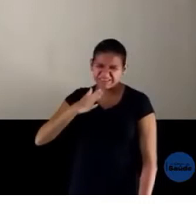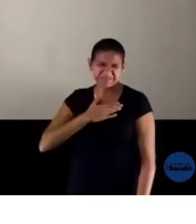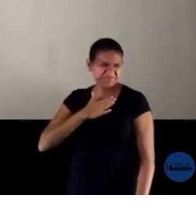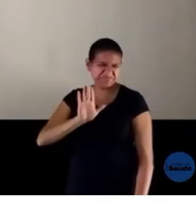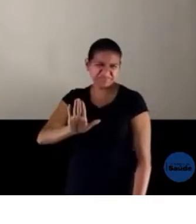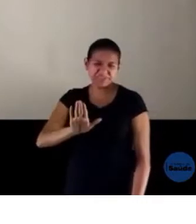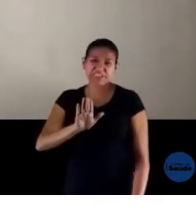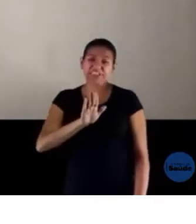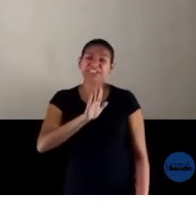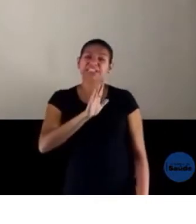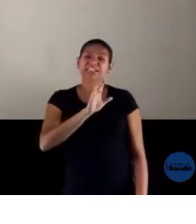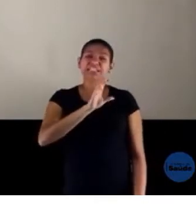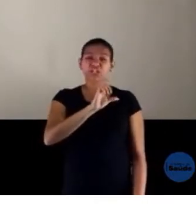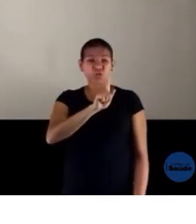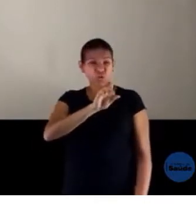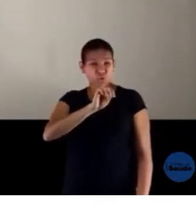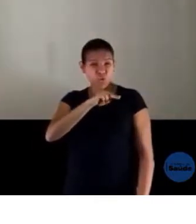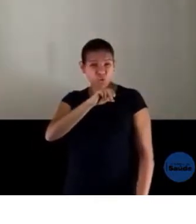feia. Tricomania.